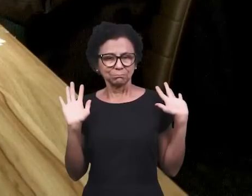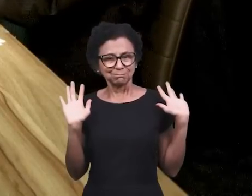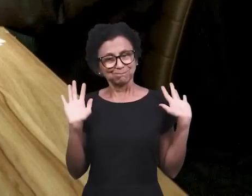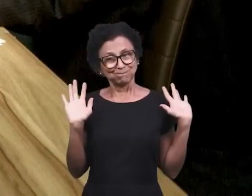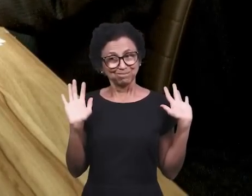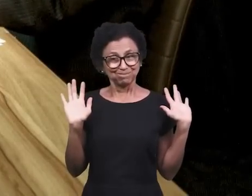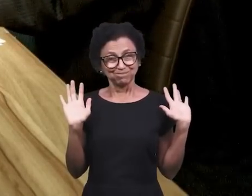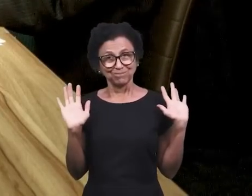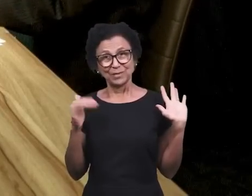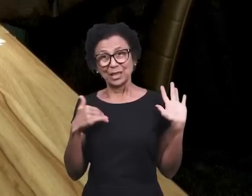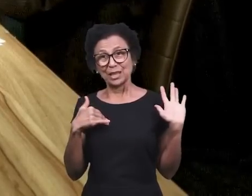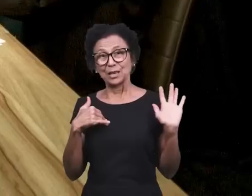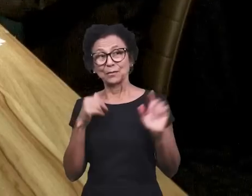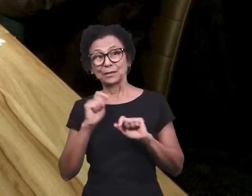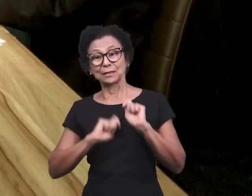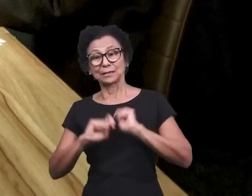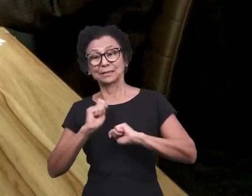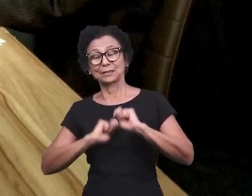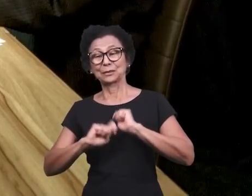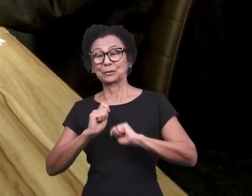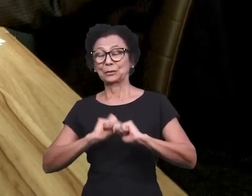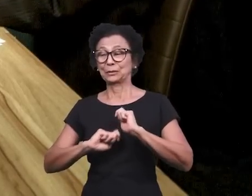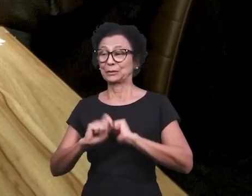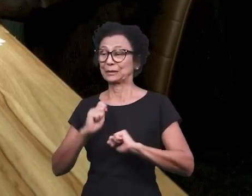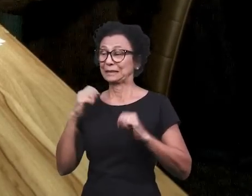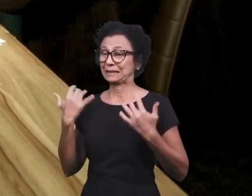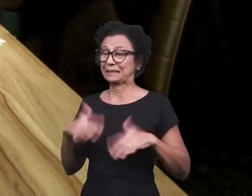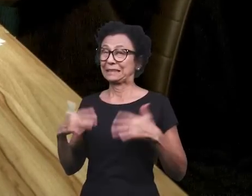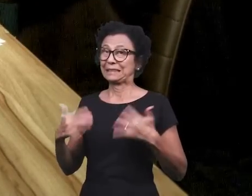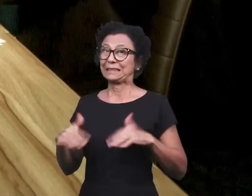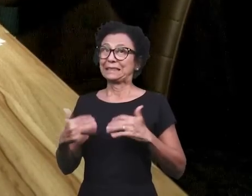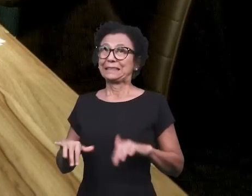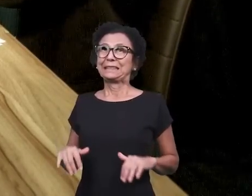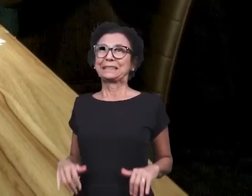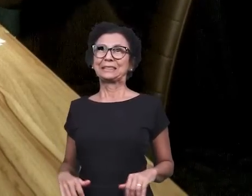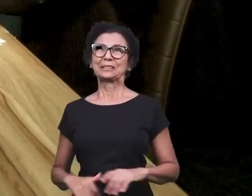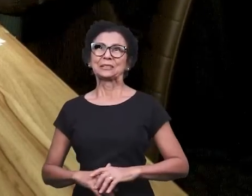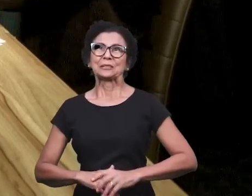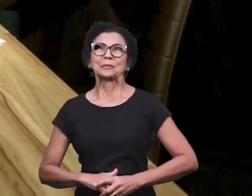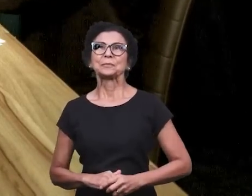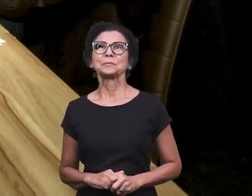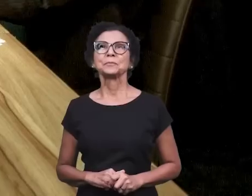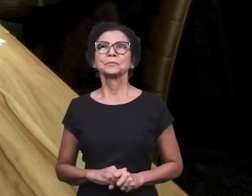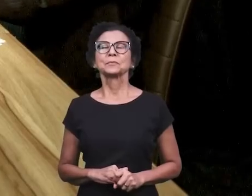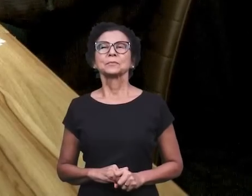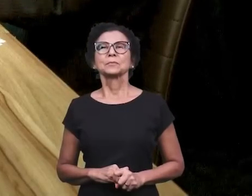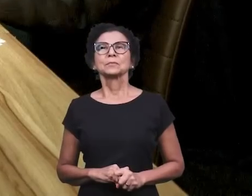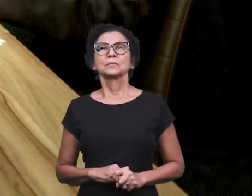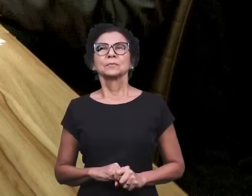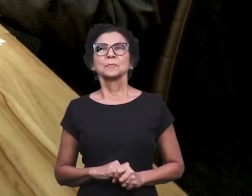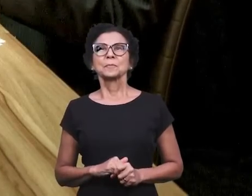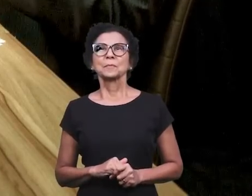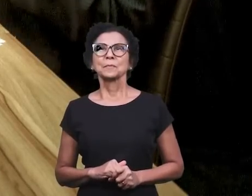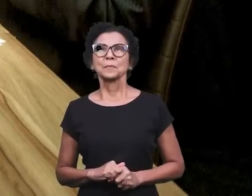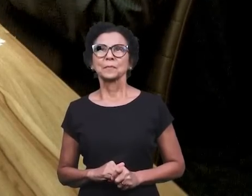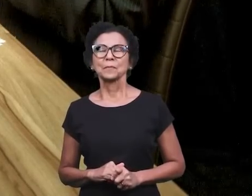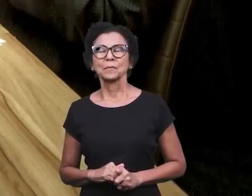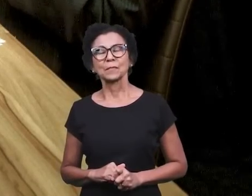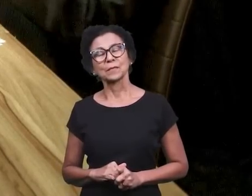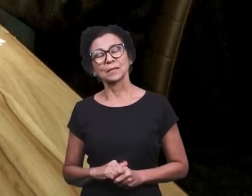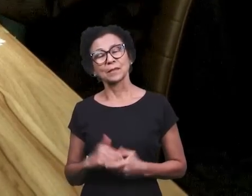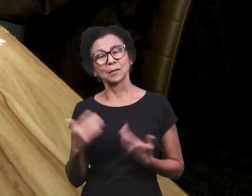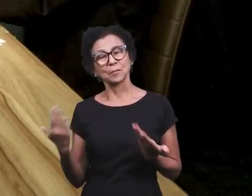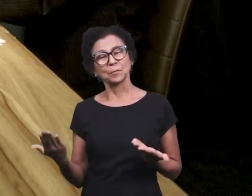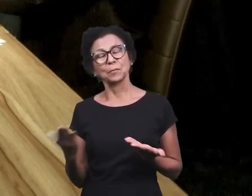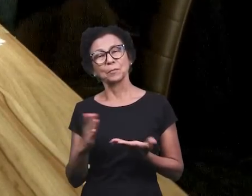momento. Até o último momento. Eu vou permanecer aqui. Você provar. Eu sei, então, que ele estava sendo pressionado dos lados que eu conhecia. Era o meu lado